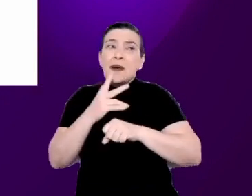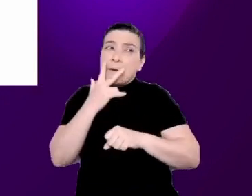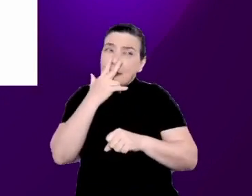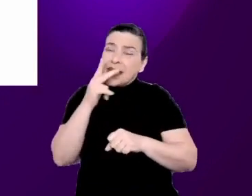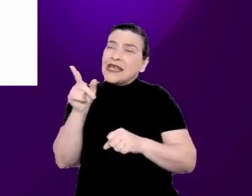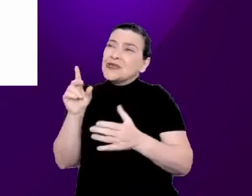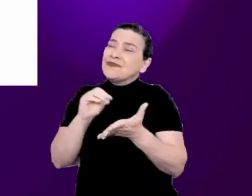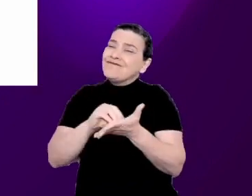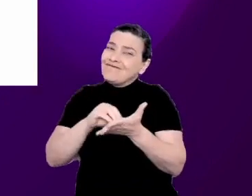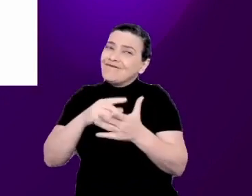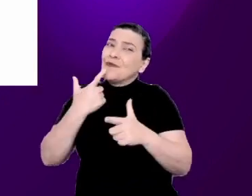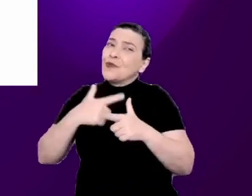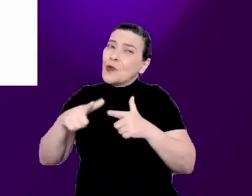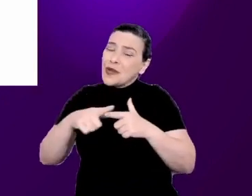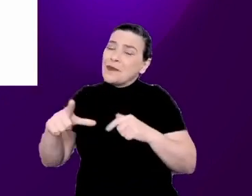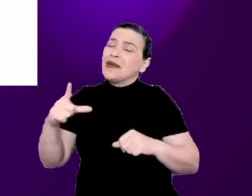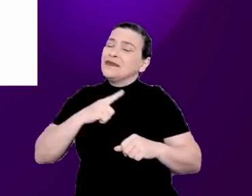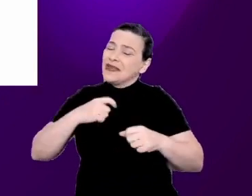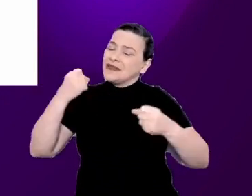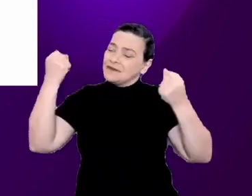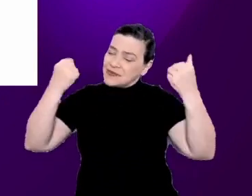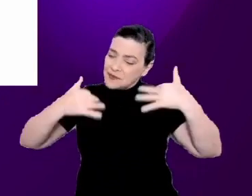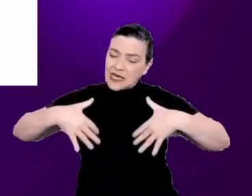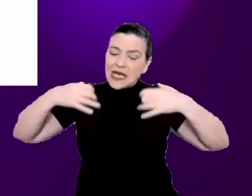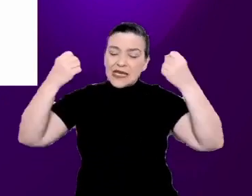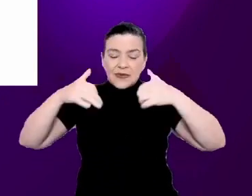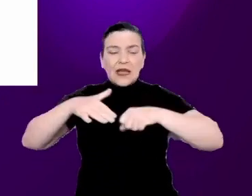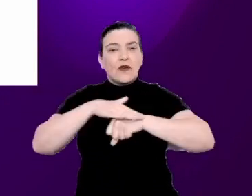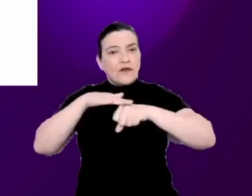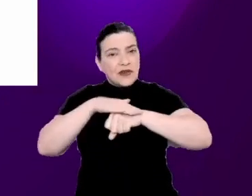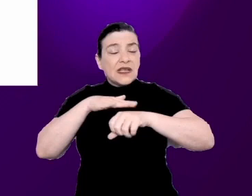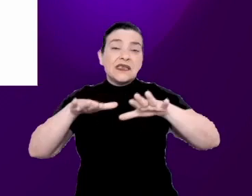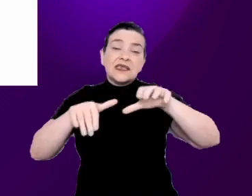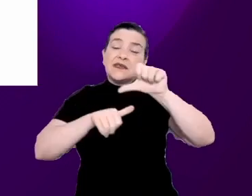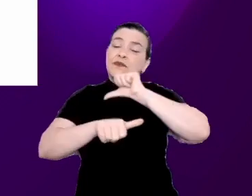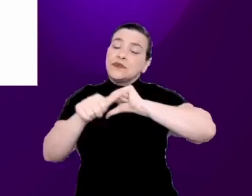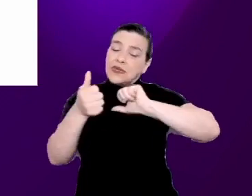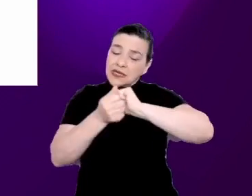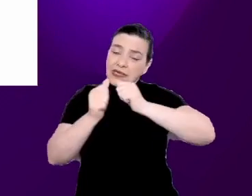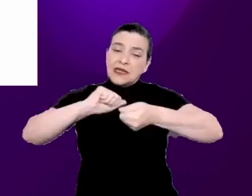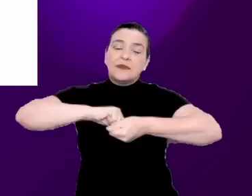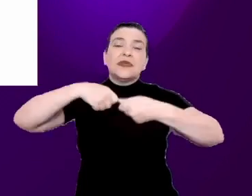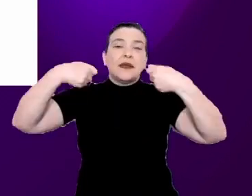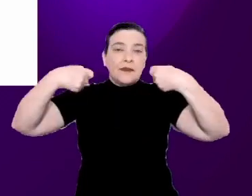bem e a gente precisa de uma reorganização, tá?